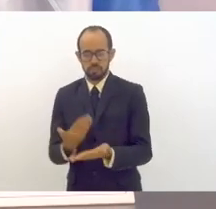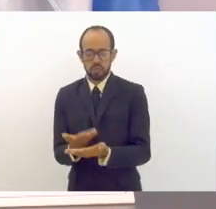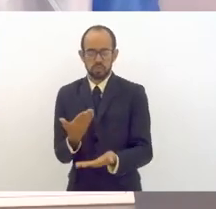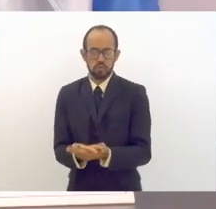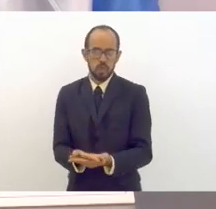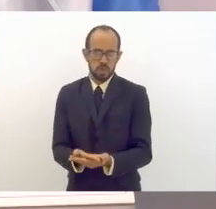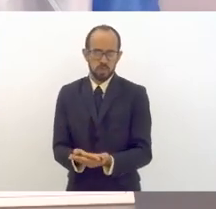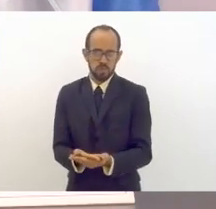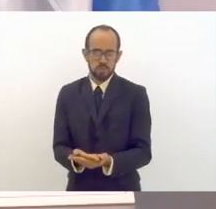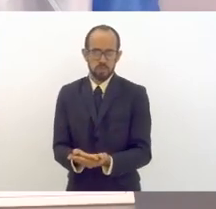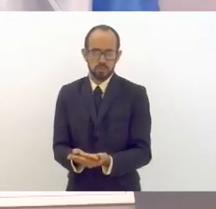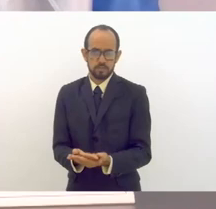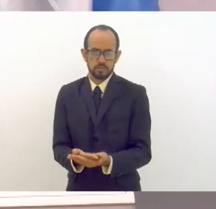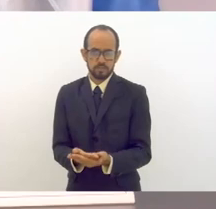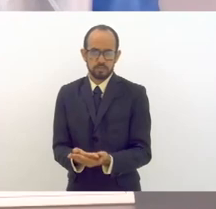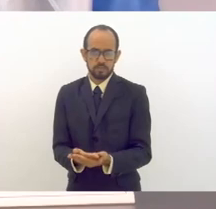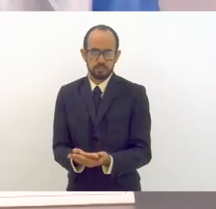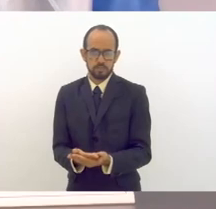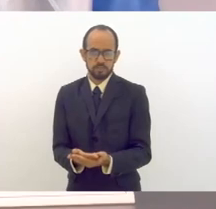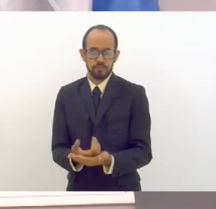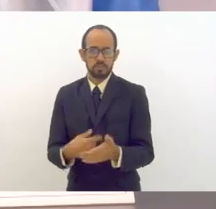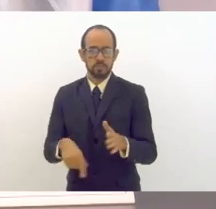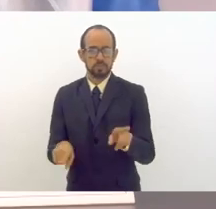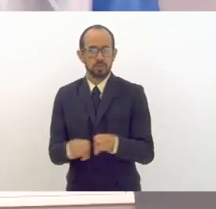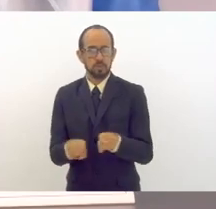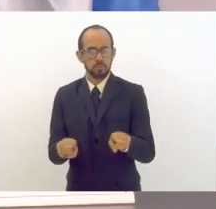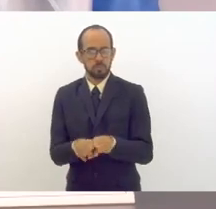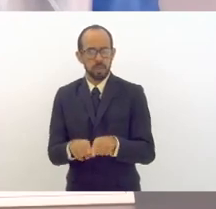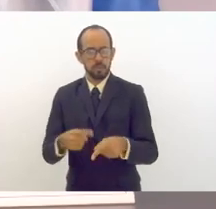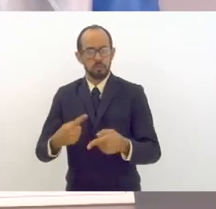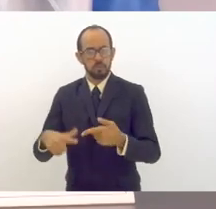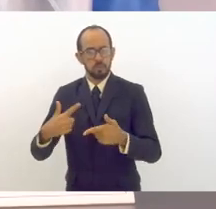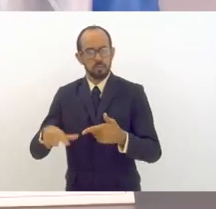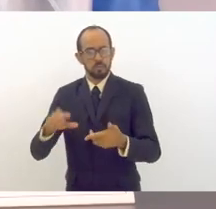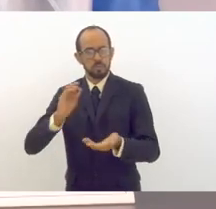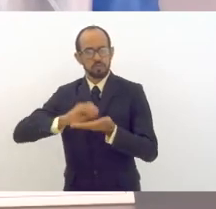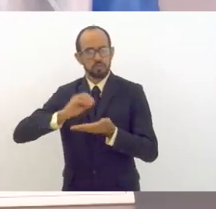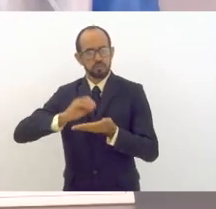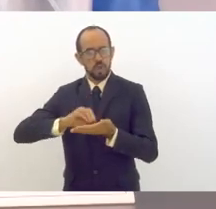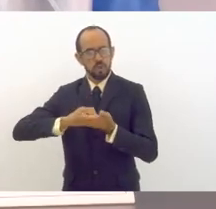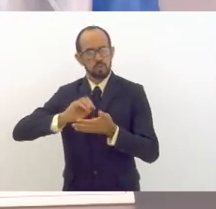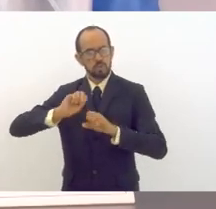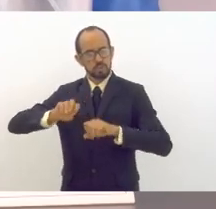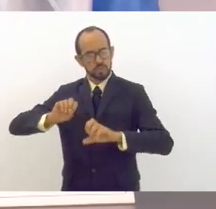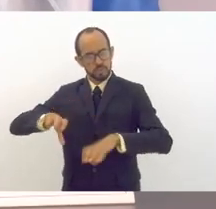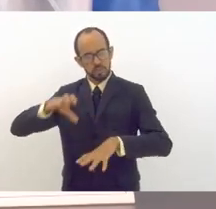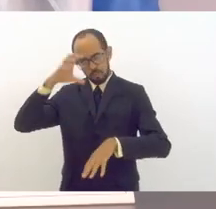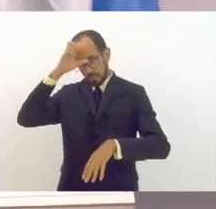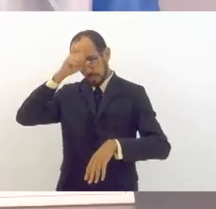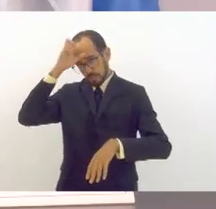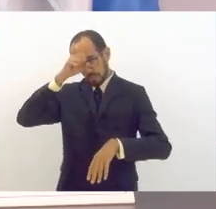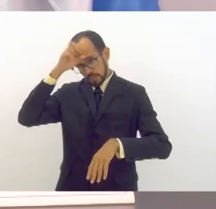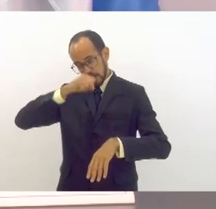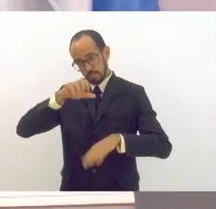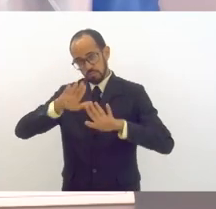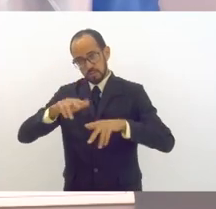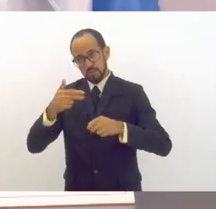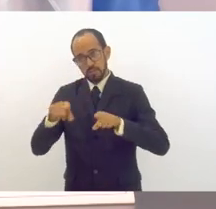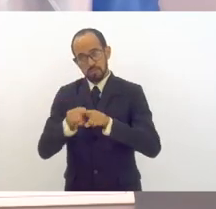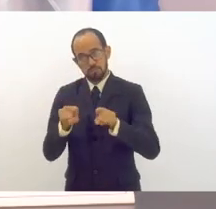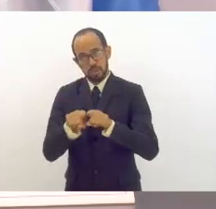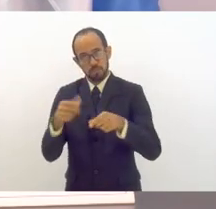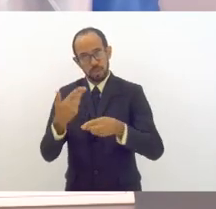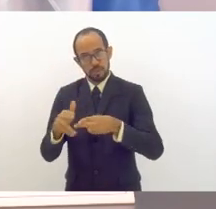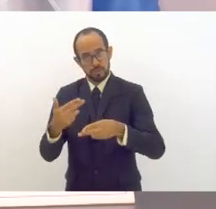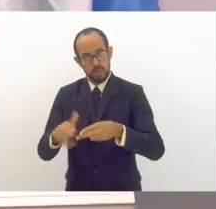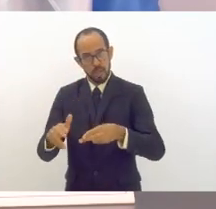assim como mascaram também um processo de carência no ensino-aprendizagem, também mascaram uma perda de vínculo.